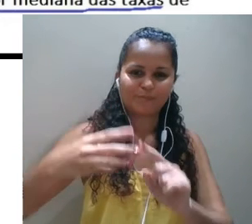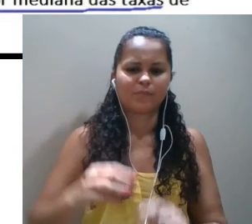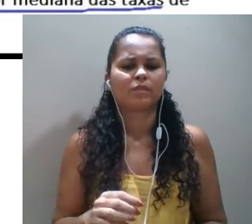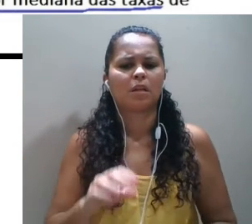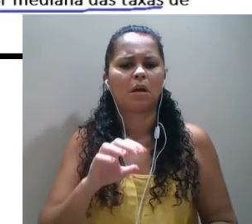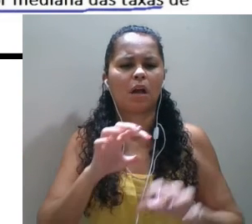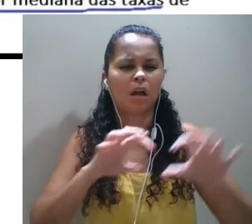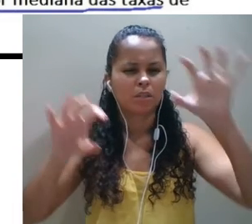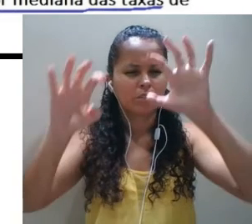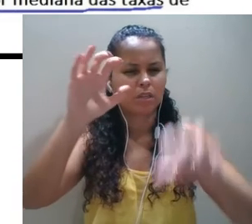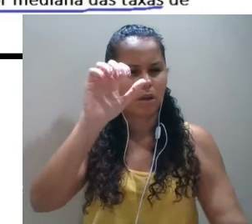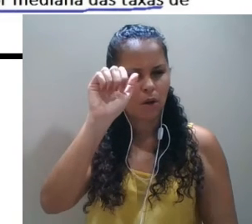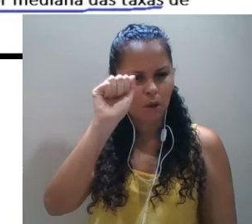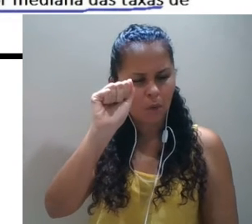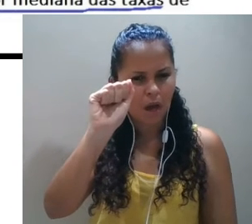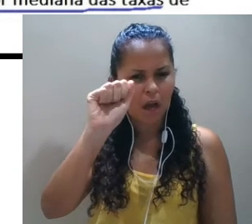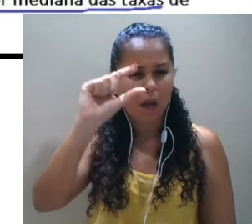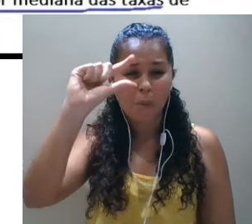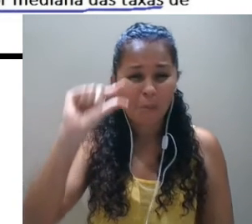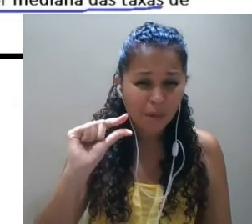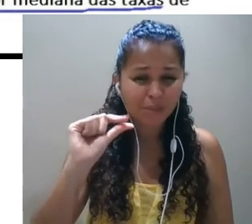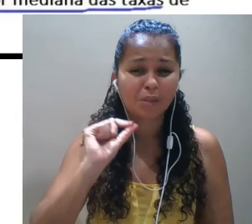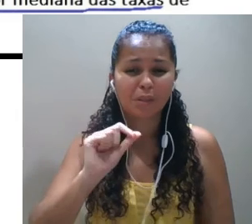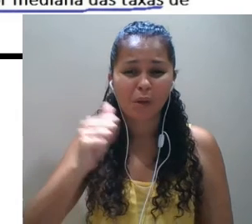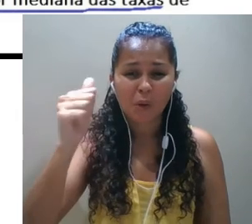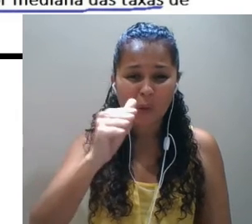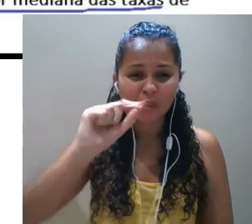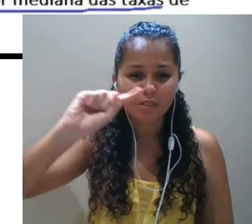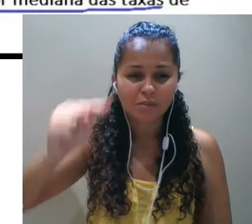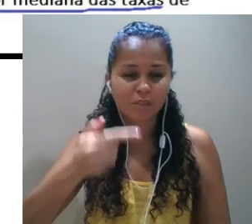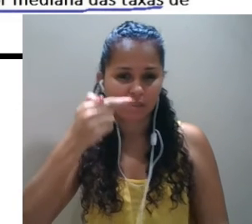o menor elemento que tem ali é o 11,7.